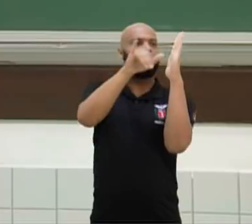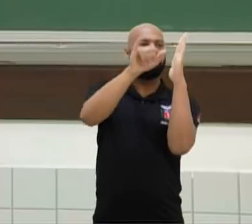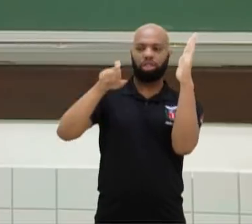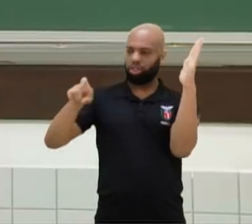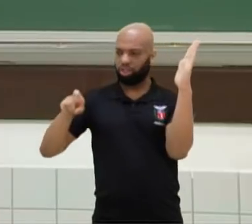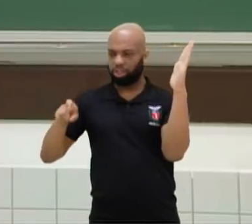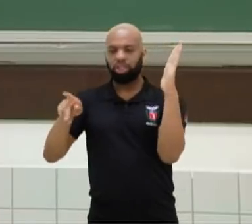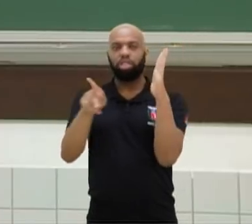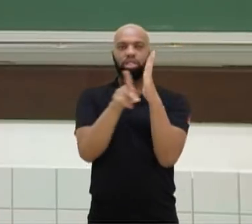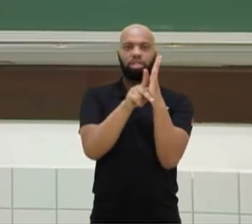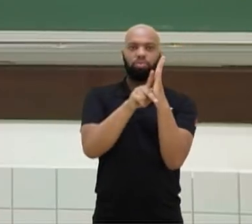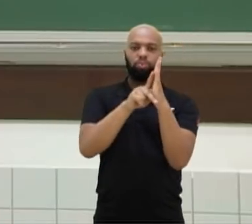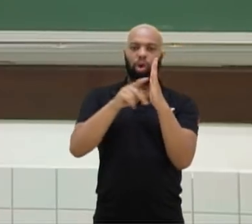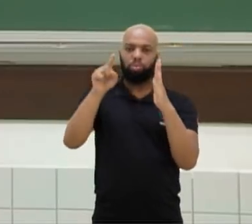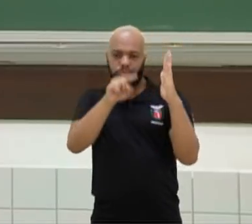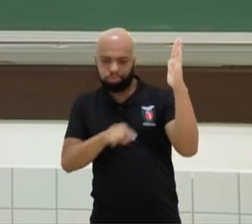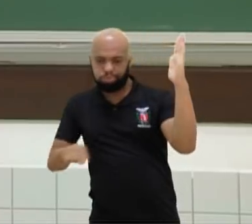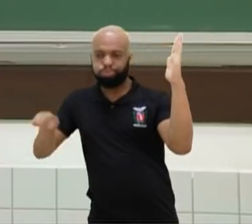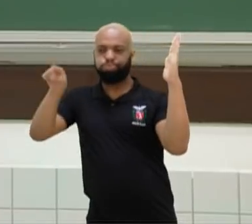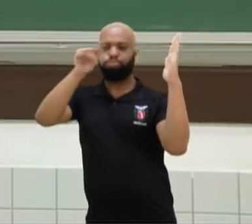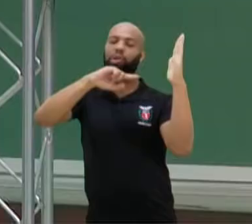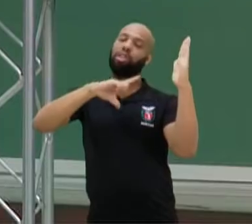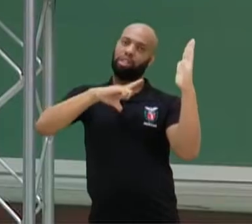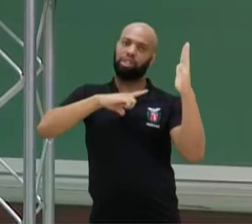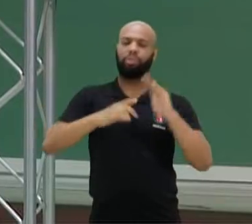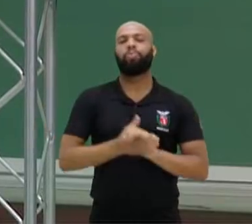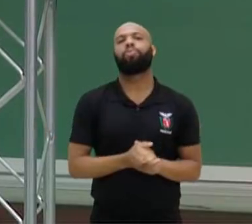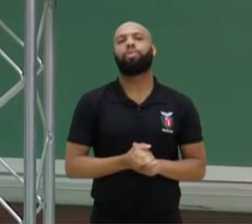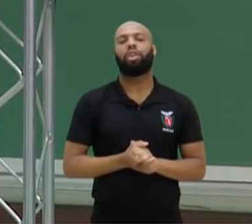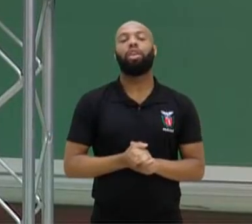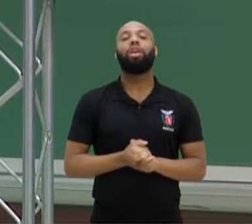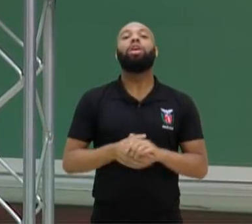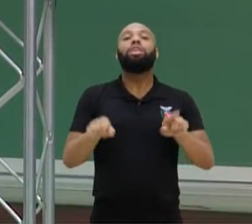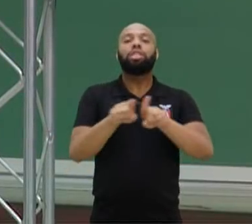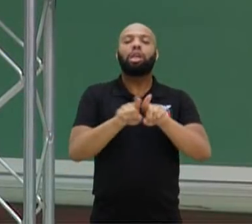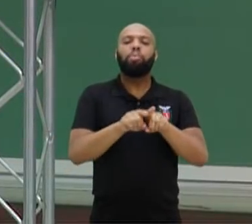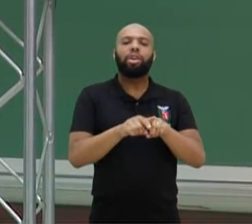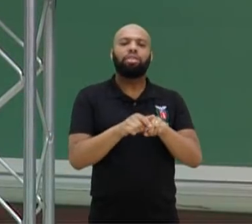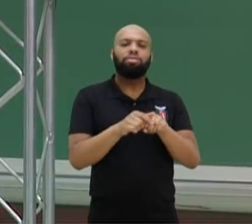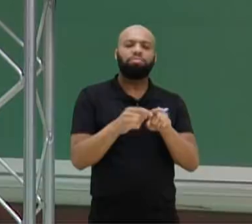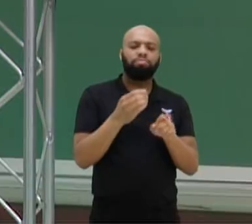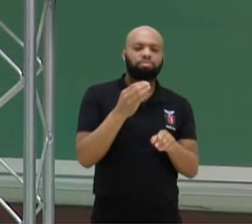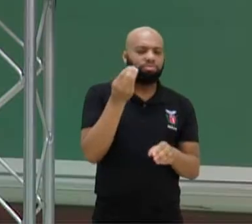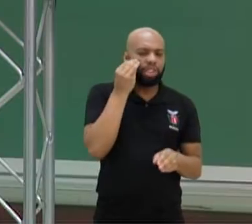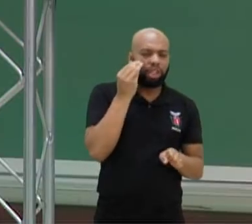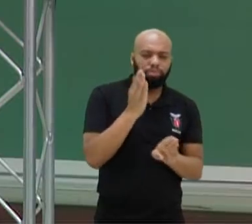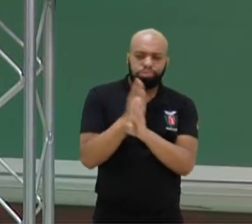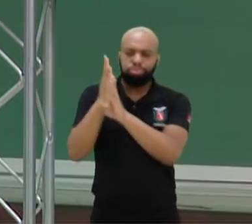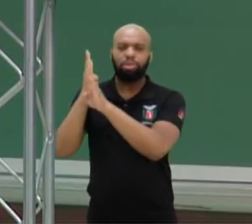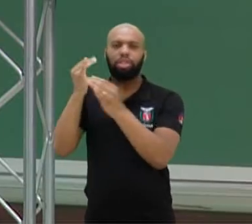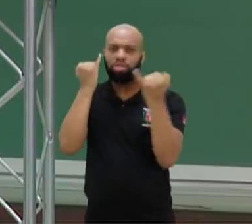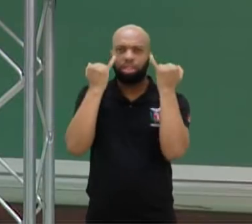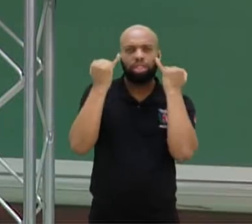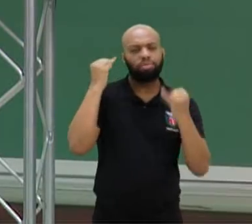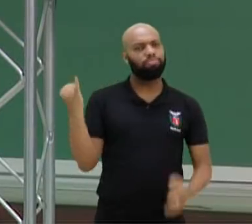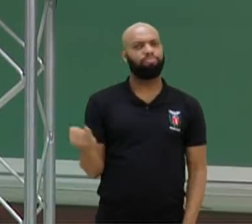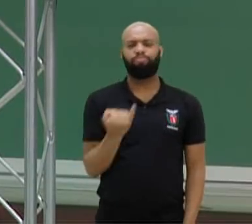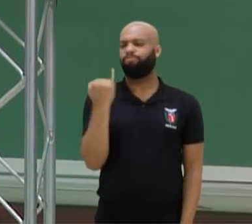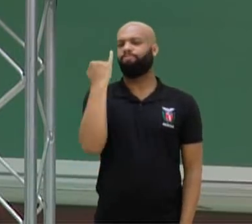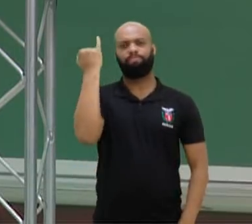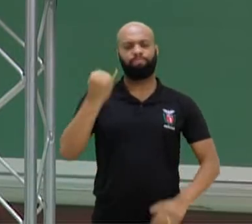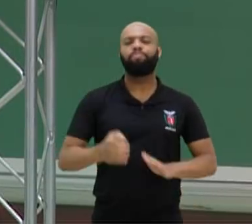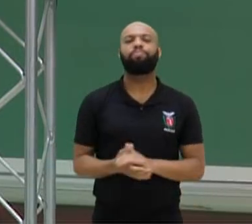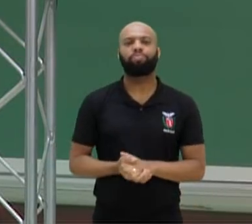circunferência? A gente pode tirar isso do aspecto geométrico, do aspecto algébrico. Buscar a informação é essencial, né? Aqui no